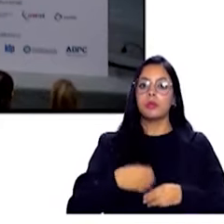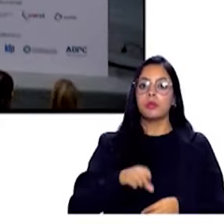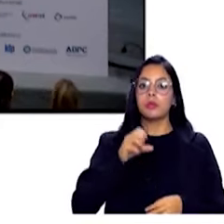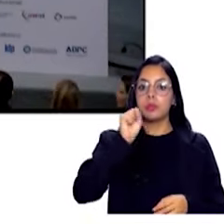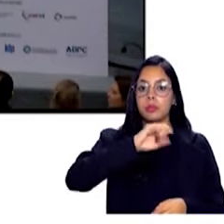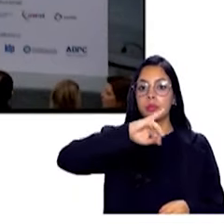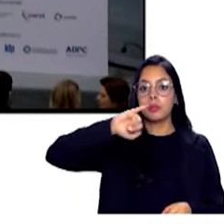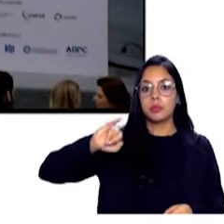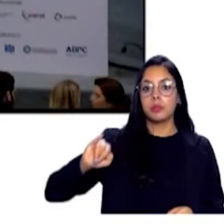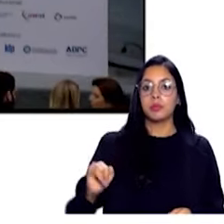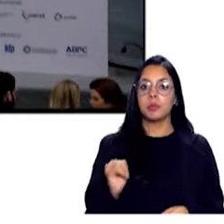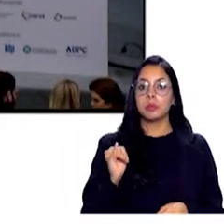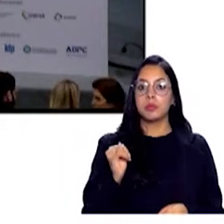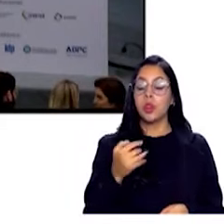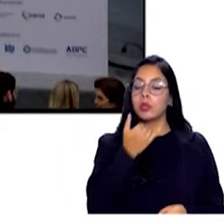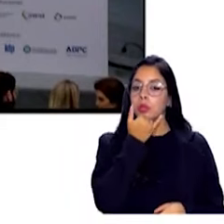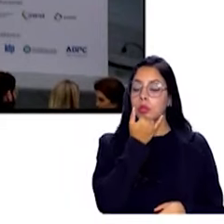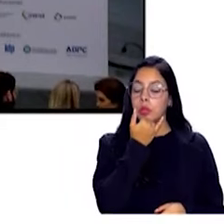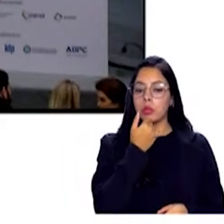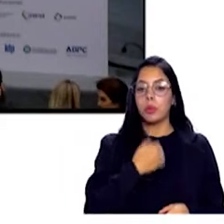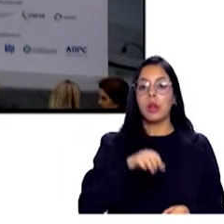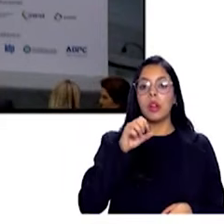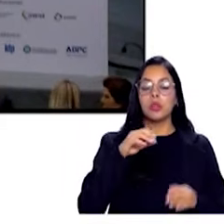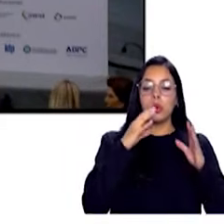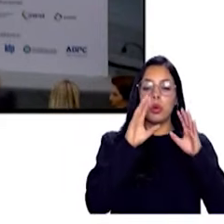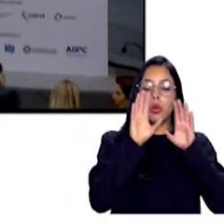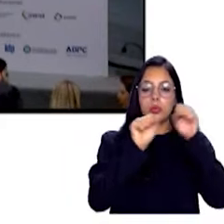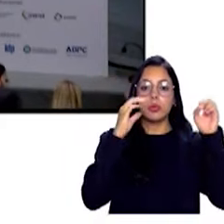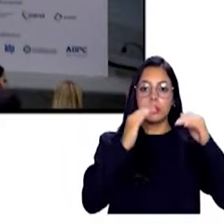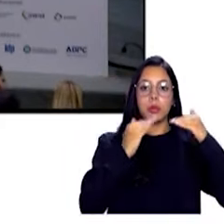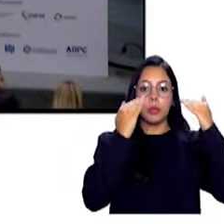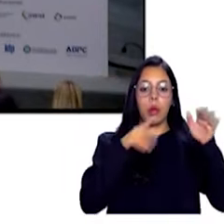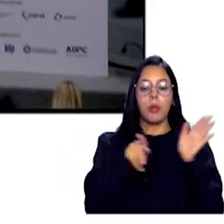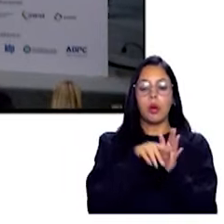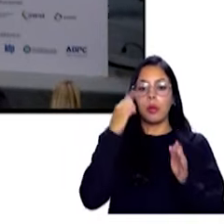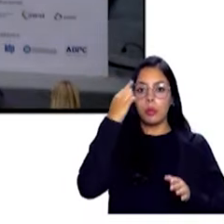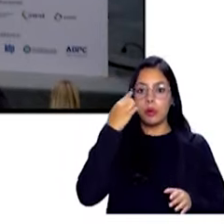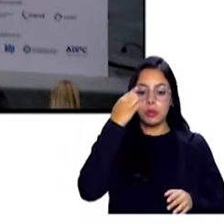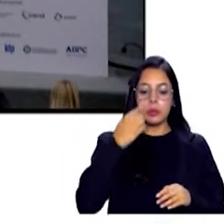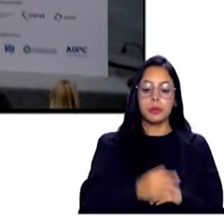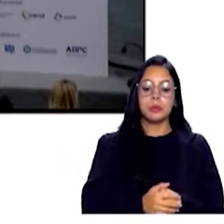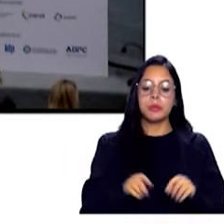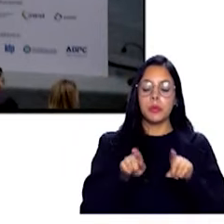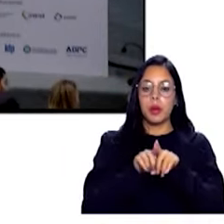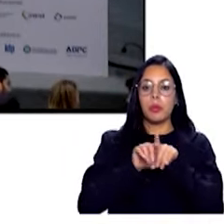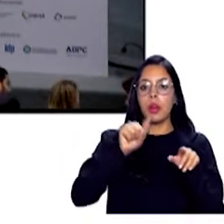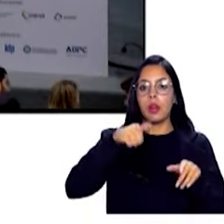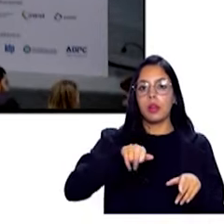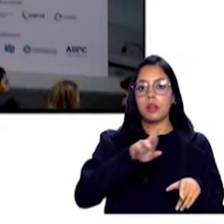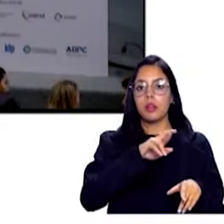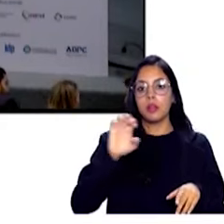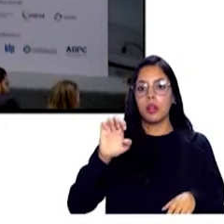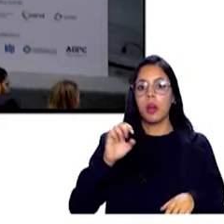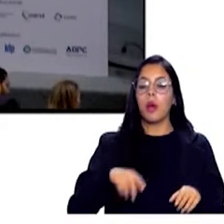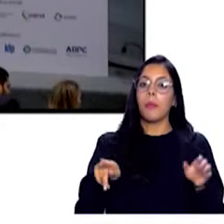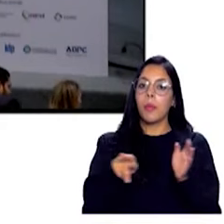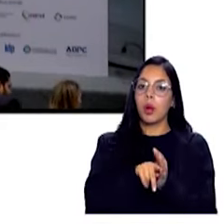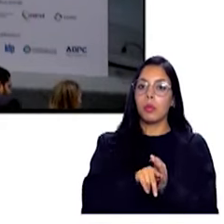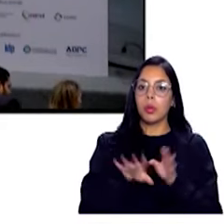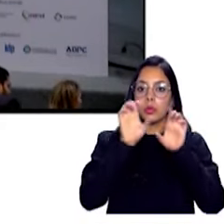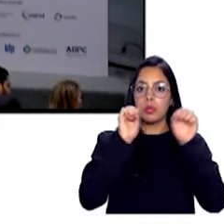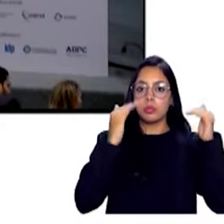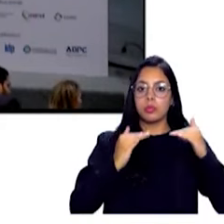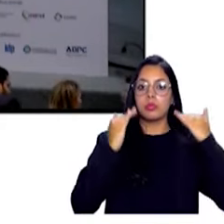su daan sen Ministro do Supremo Tribunal da